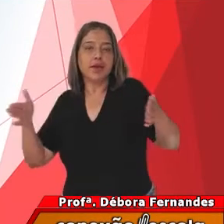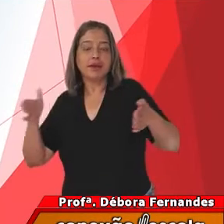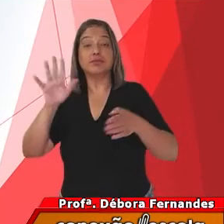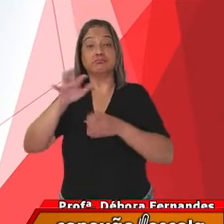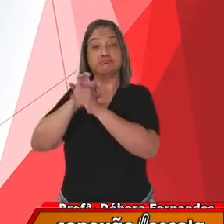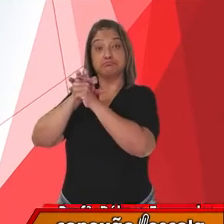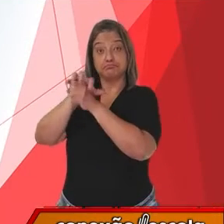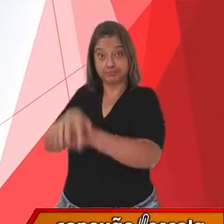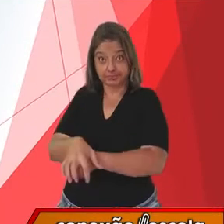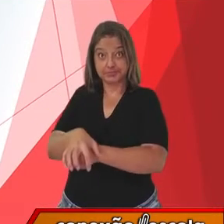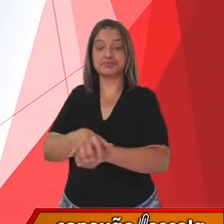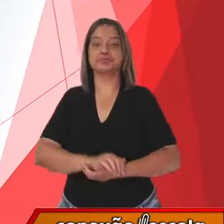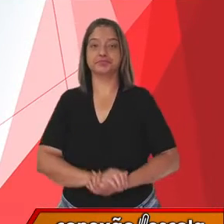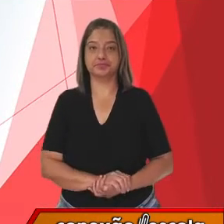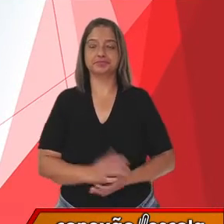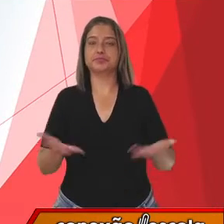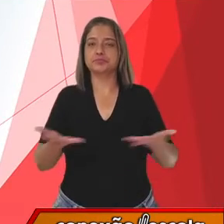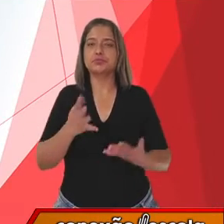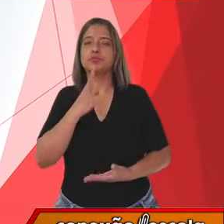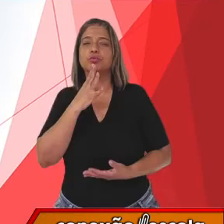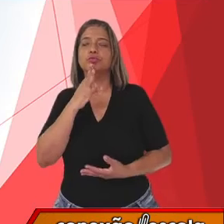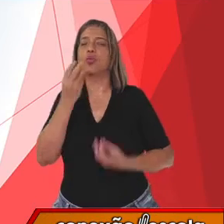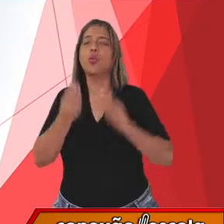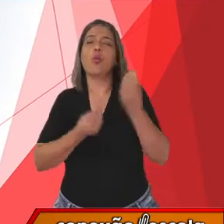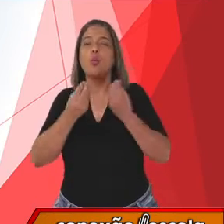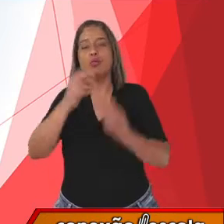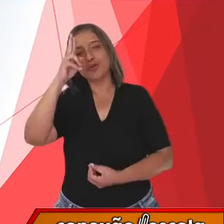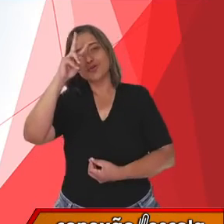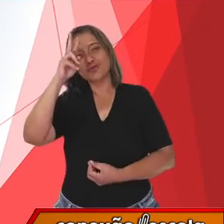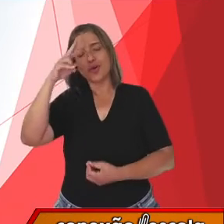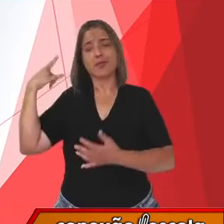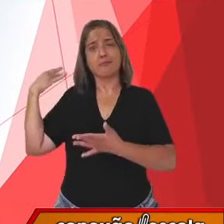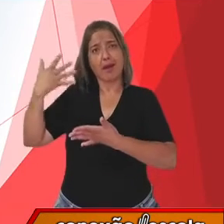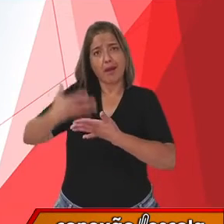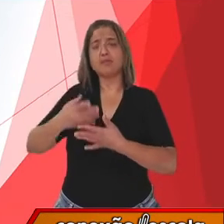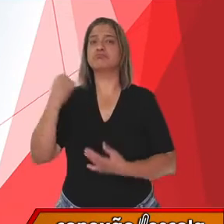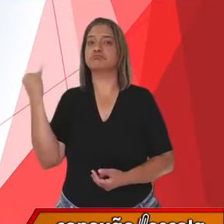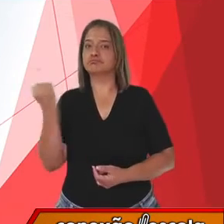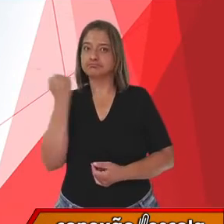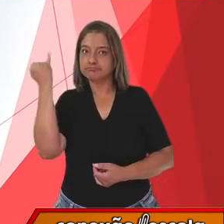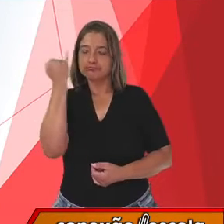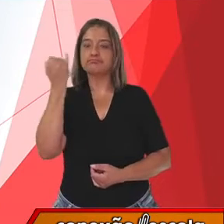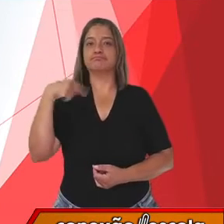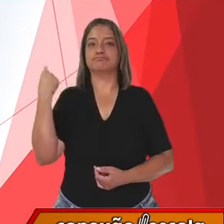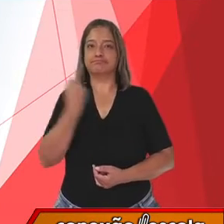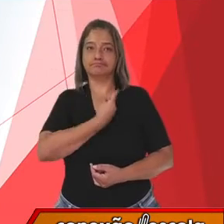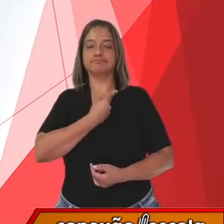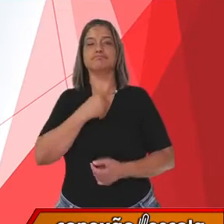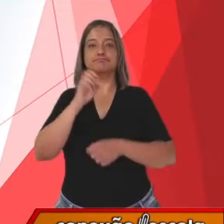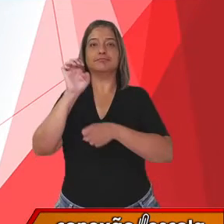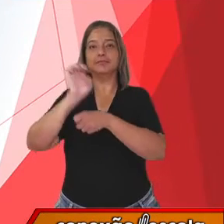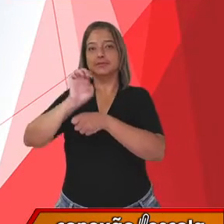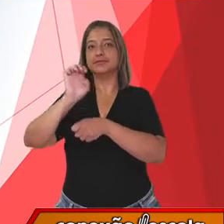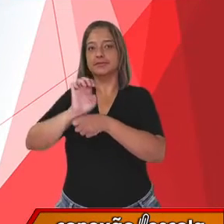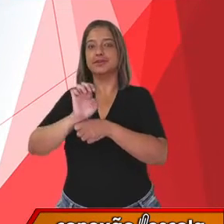Vamos conhecer um pouco mais sobre esses fatores históricos importantes de nosso estado.